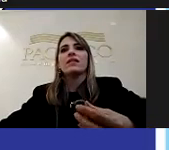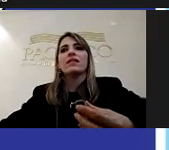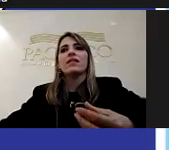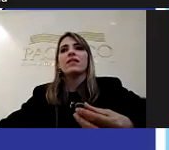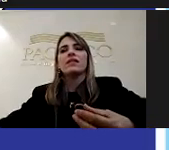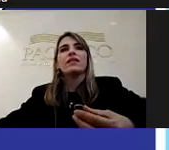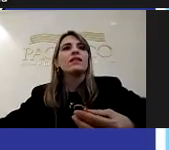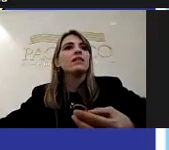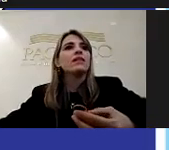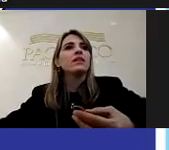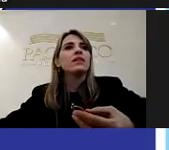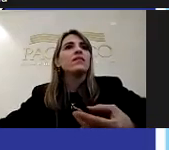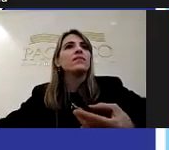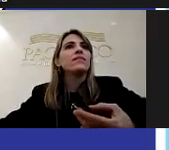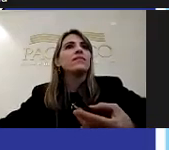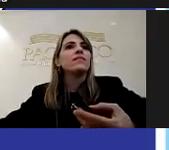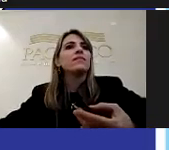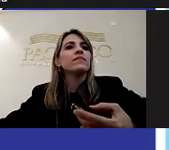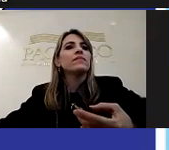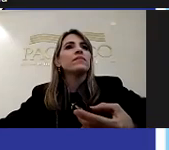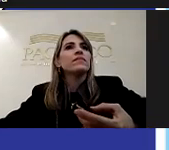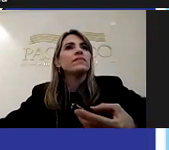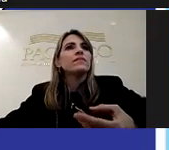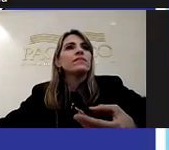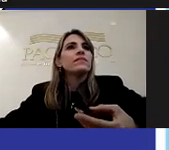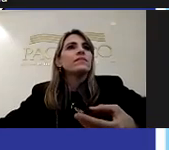mulher. Ele falou para mim assim,